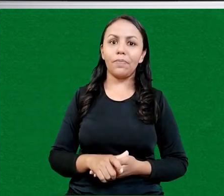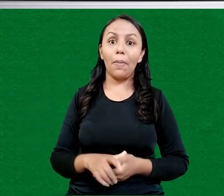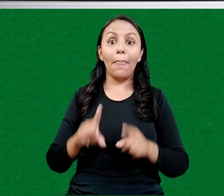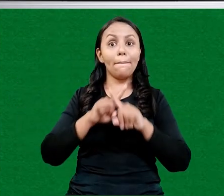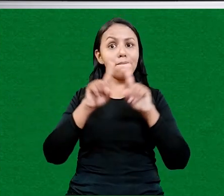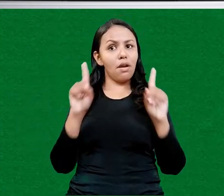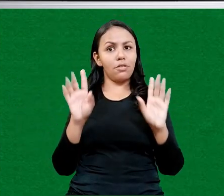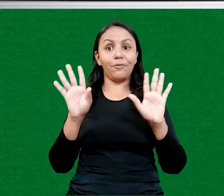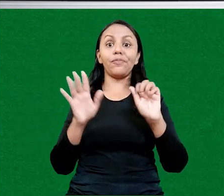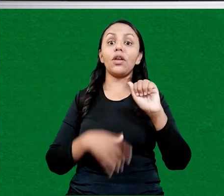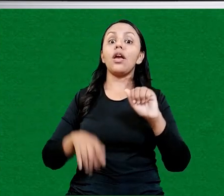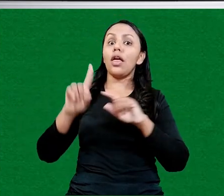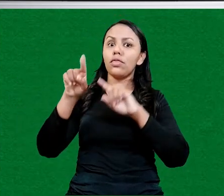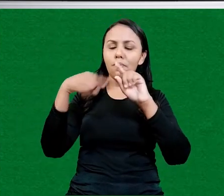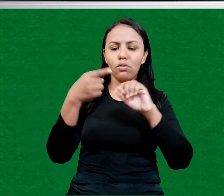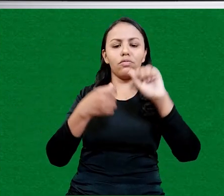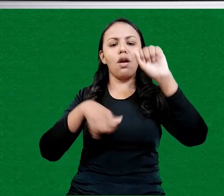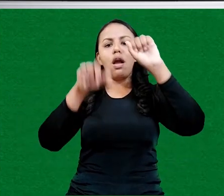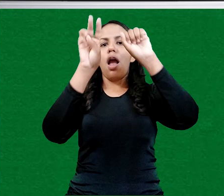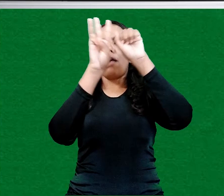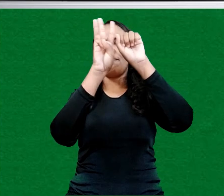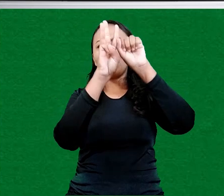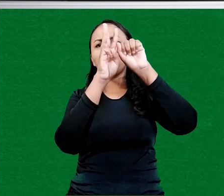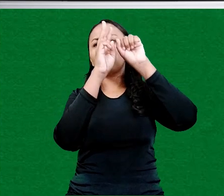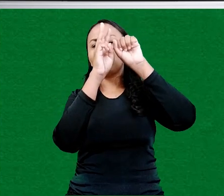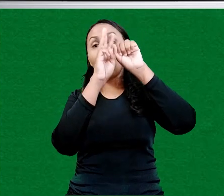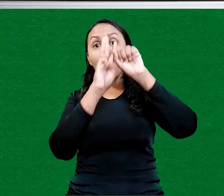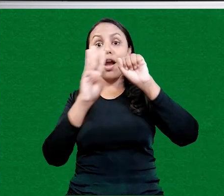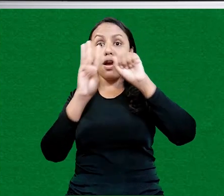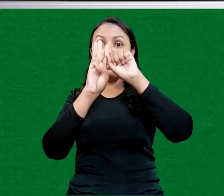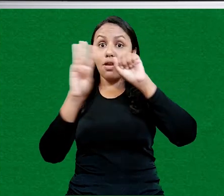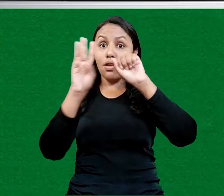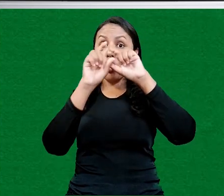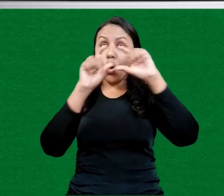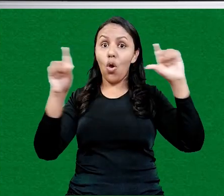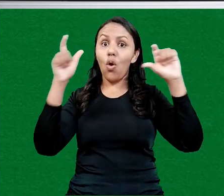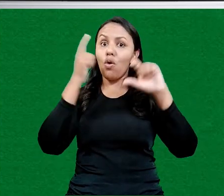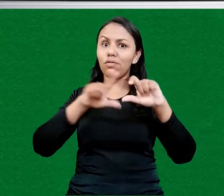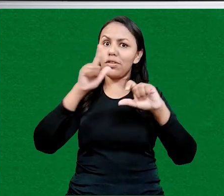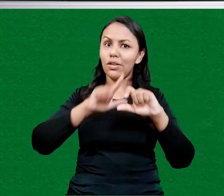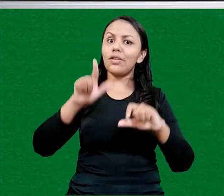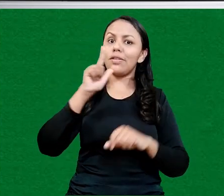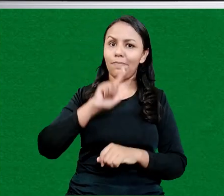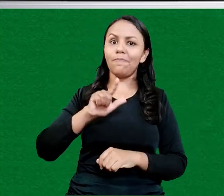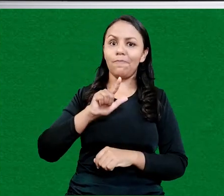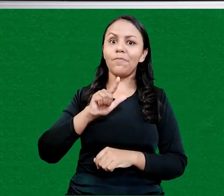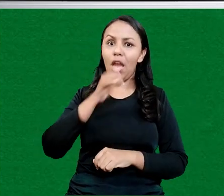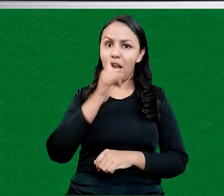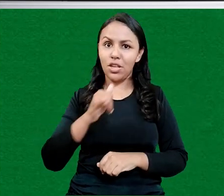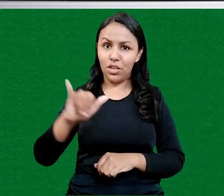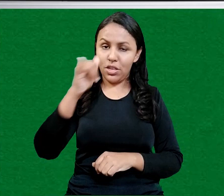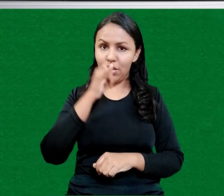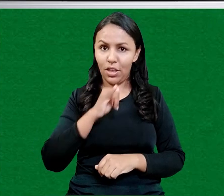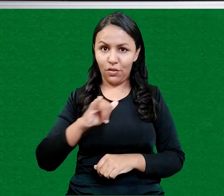que esse ATP, depois de formado, possa ter na sua composição, o seu papel final, que é